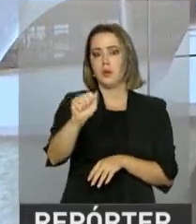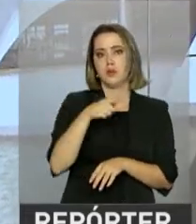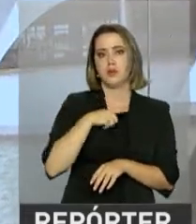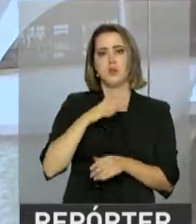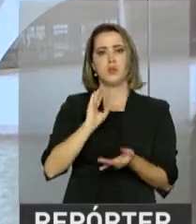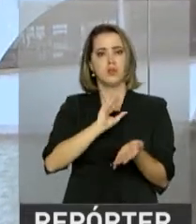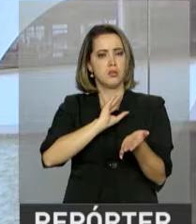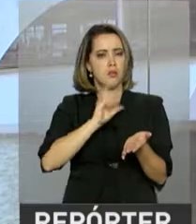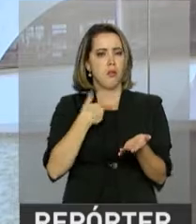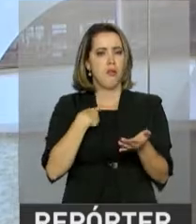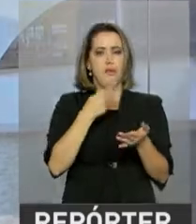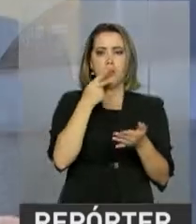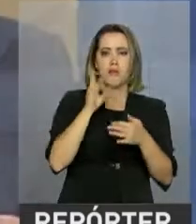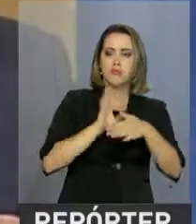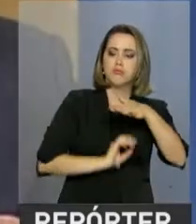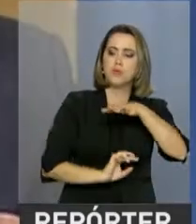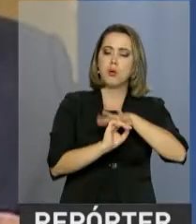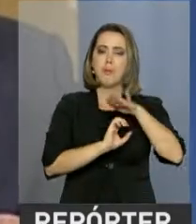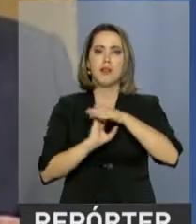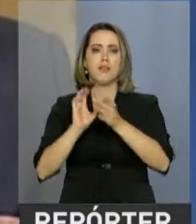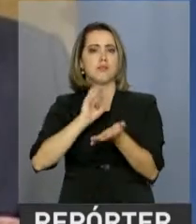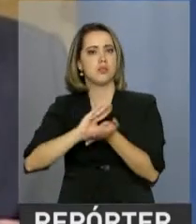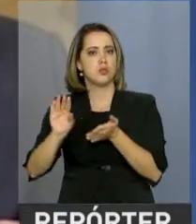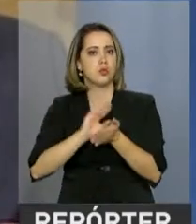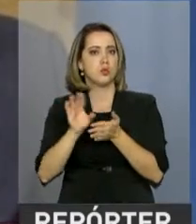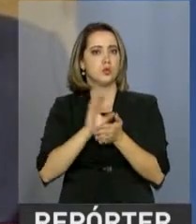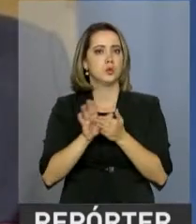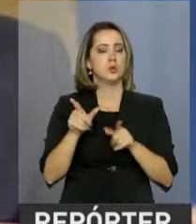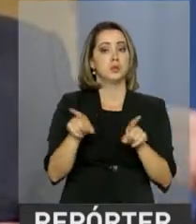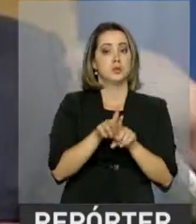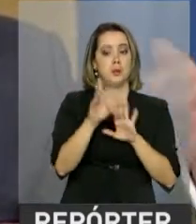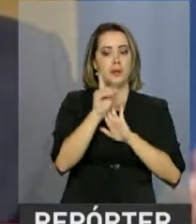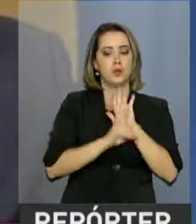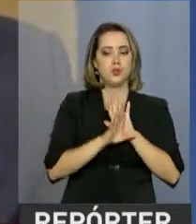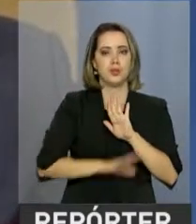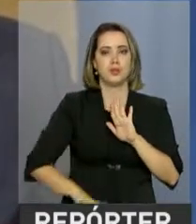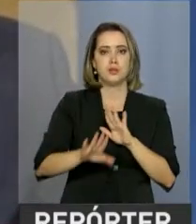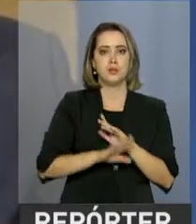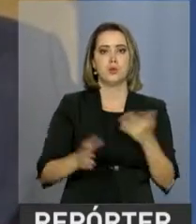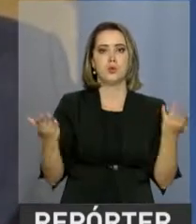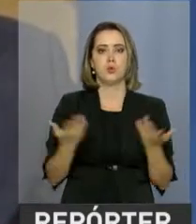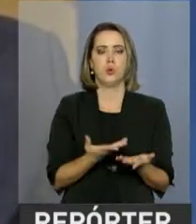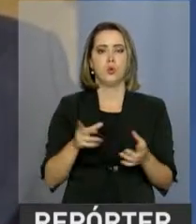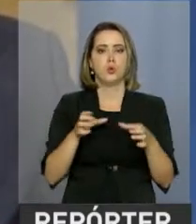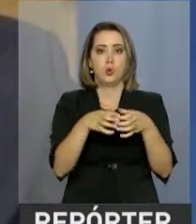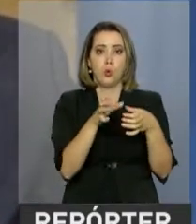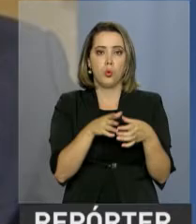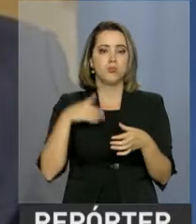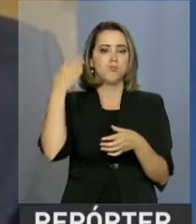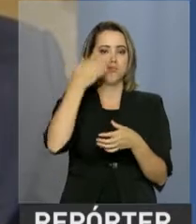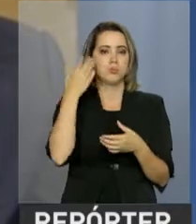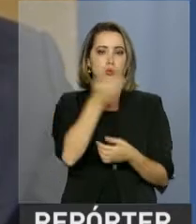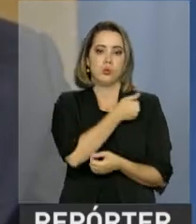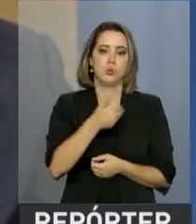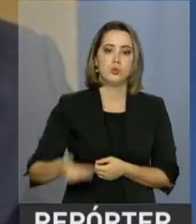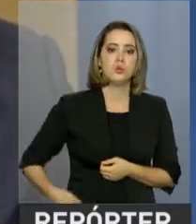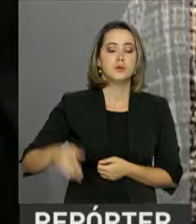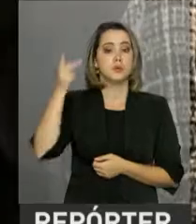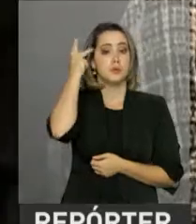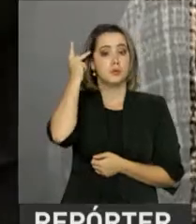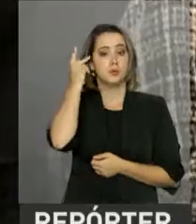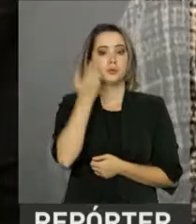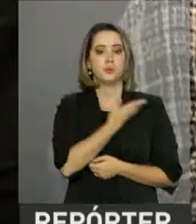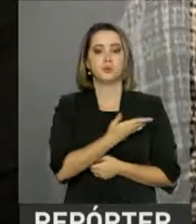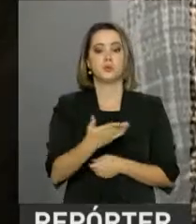crianças o rei carlos participa do fórum de líderes empresariais brasil suécia no palácio dos bandeirantes sede do governo